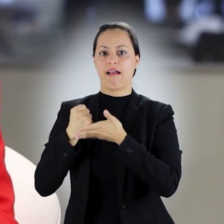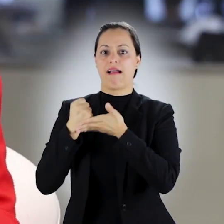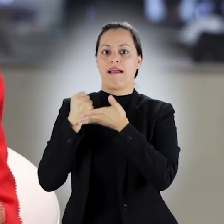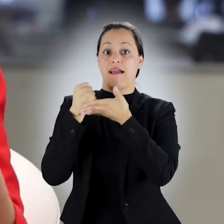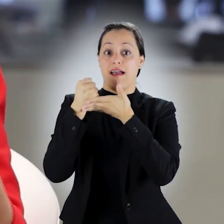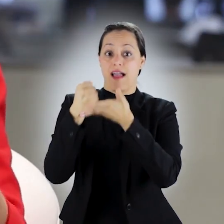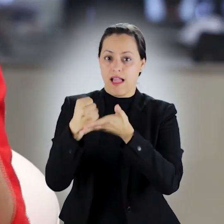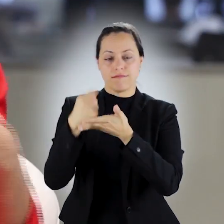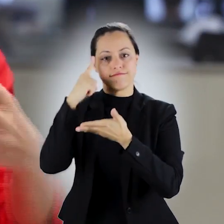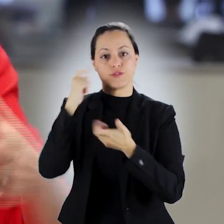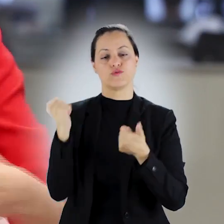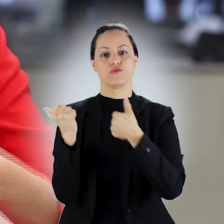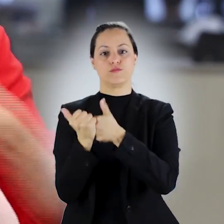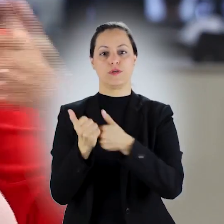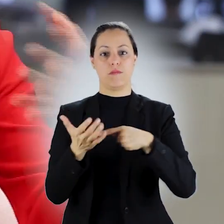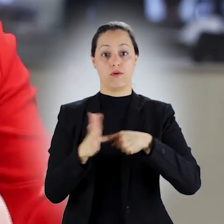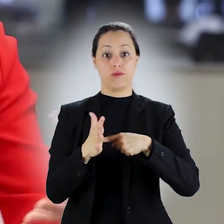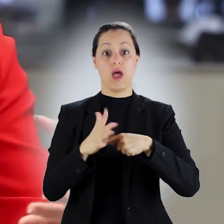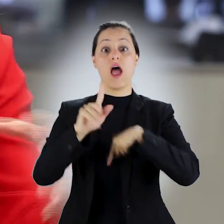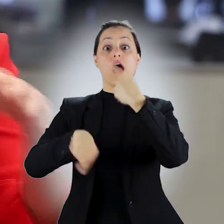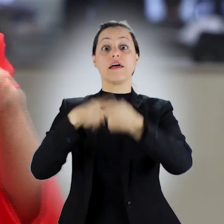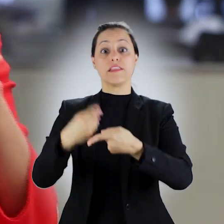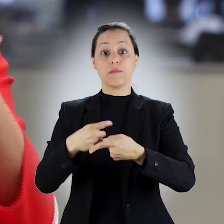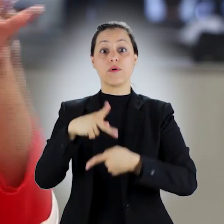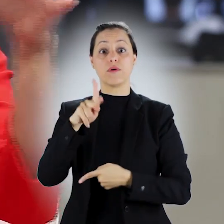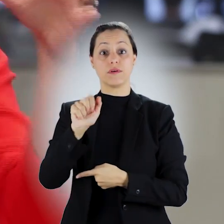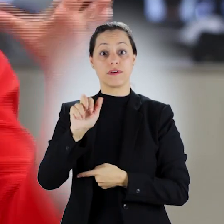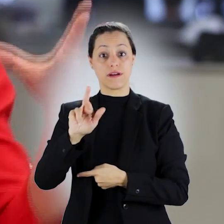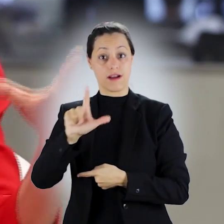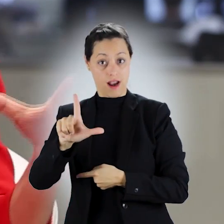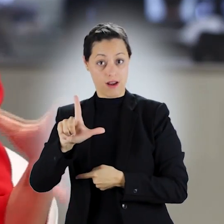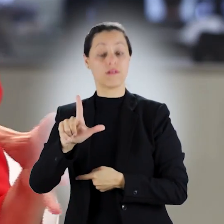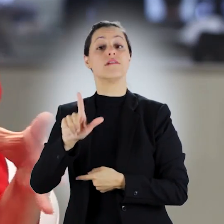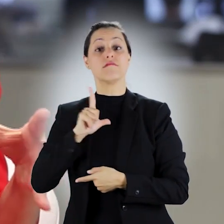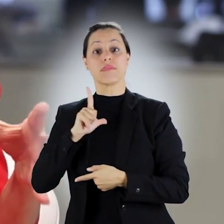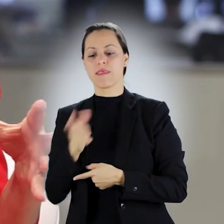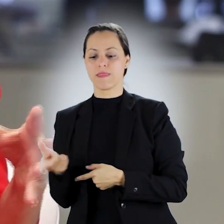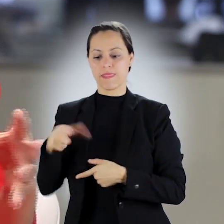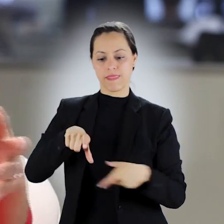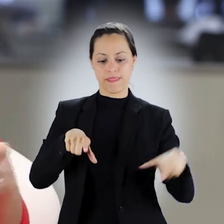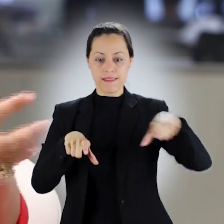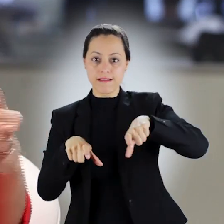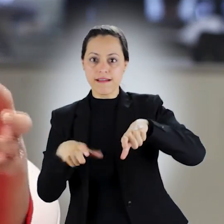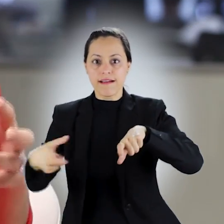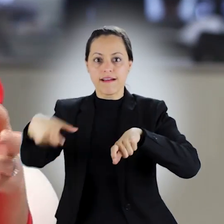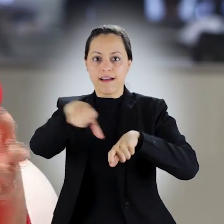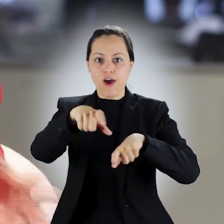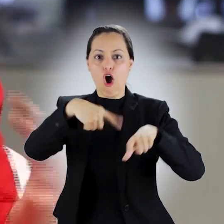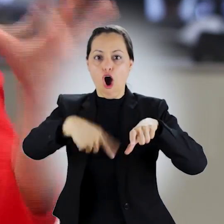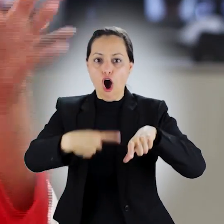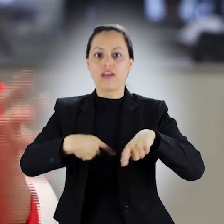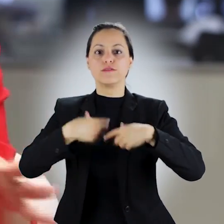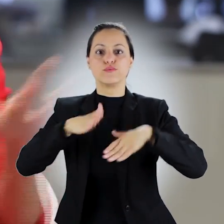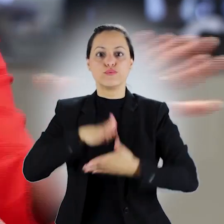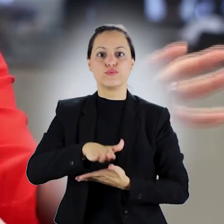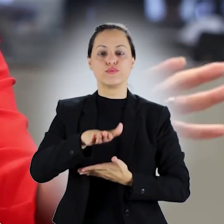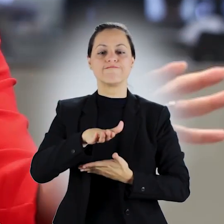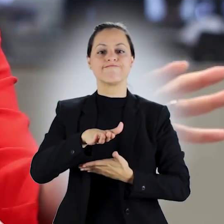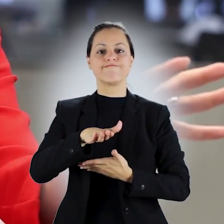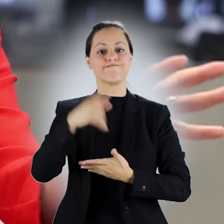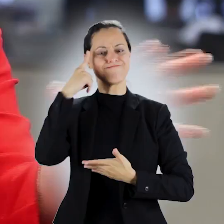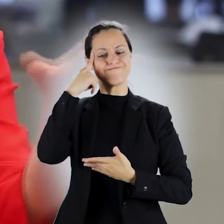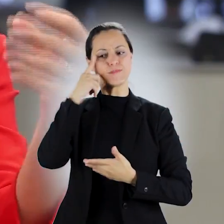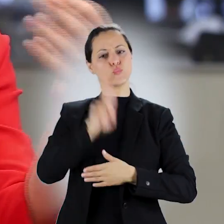coisas. E aí depois ele colocou rodas naquele motor, né? Então o Carl Benz ele colocou uma carroceria, ele criou uma carroceria e pôs o motor